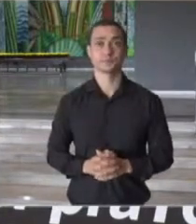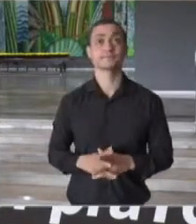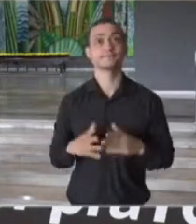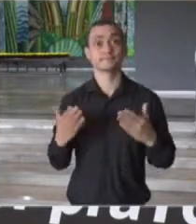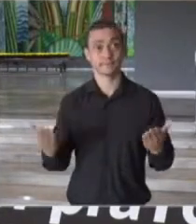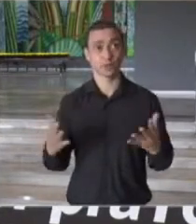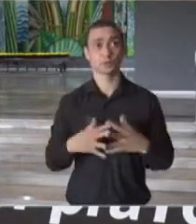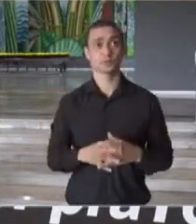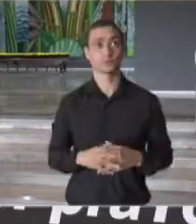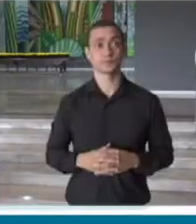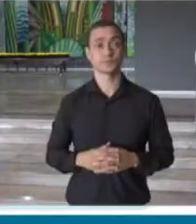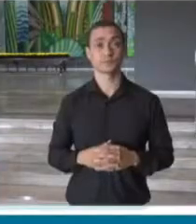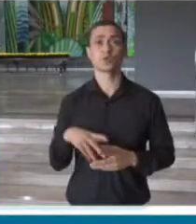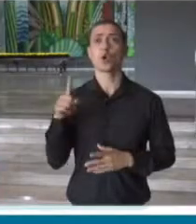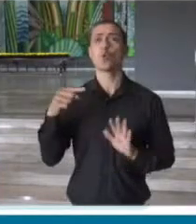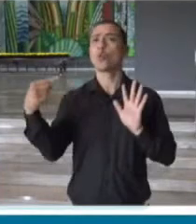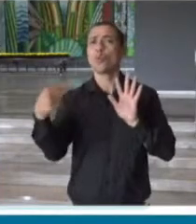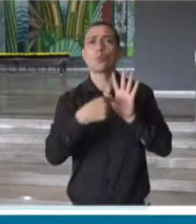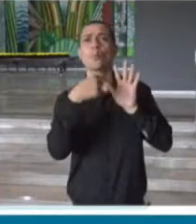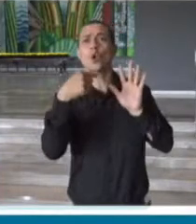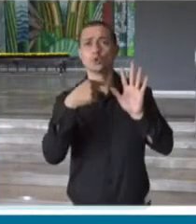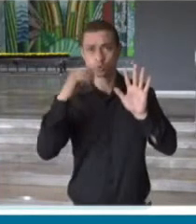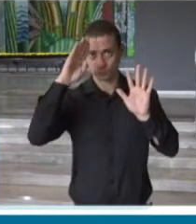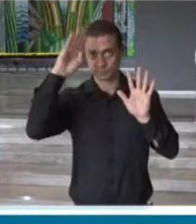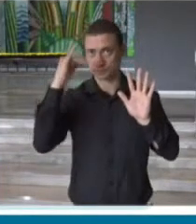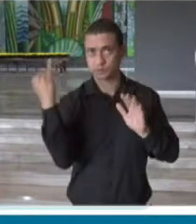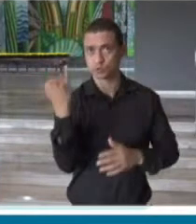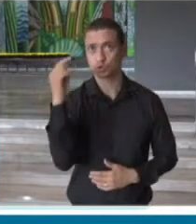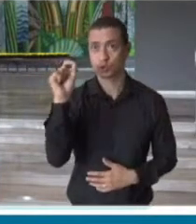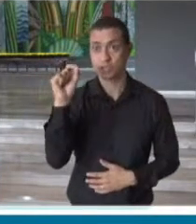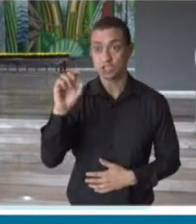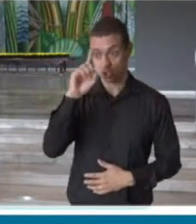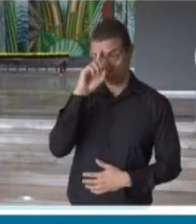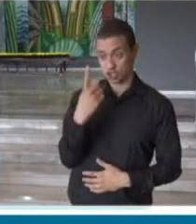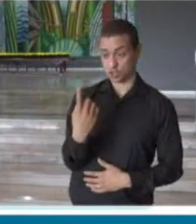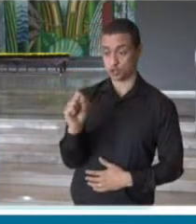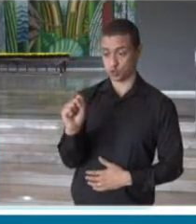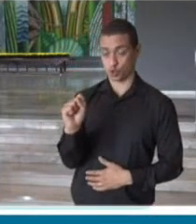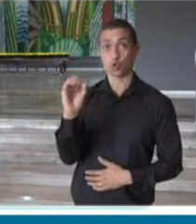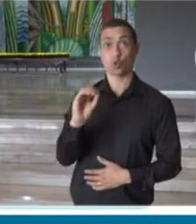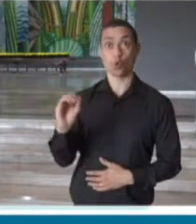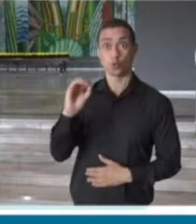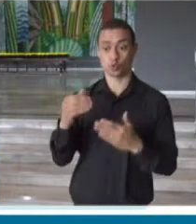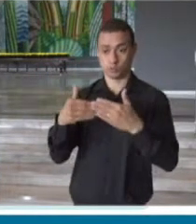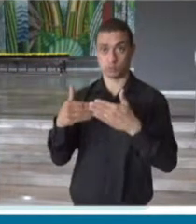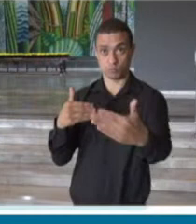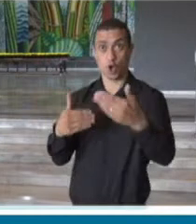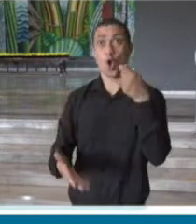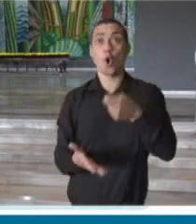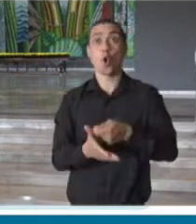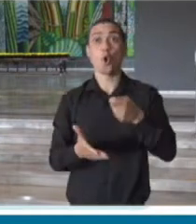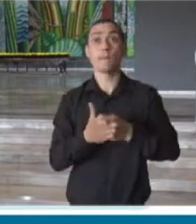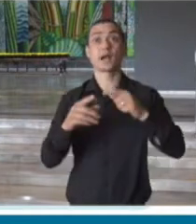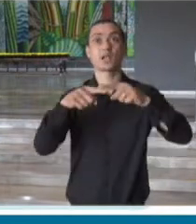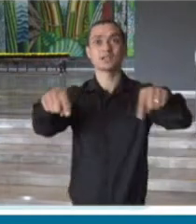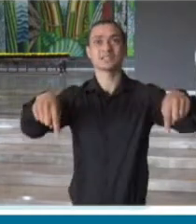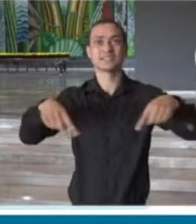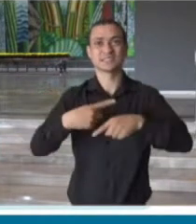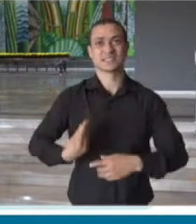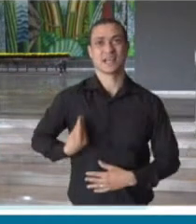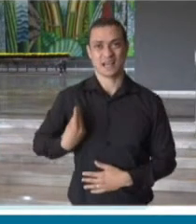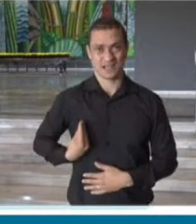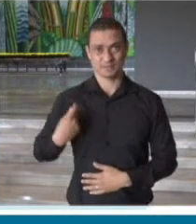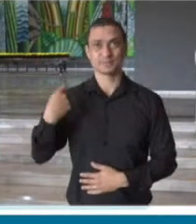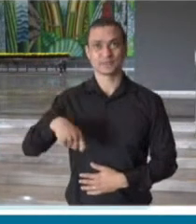Então, qual que é o ponto principal? A partir do dia 18 de outubro, será obrigatória a presença em sala de aula, né,